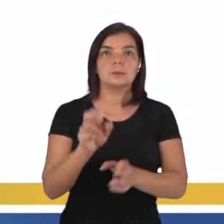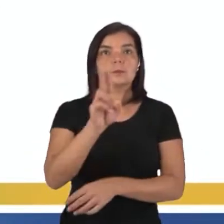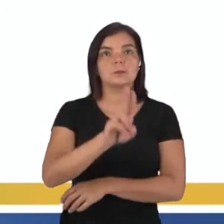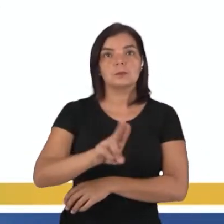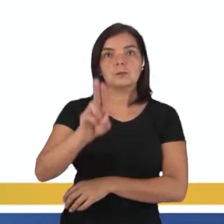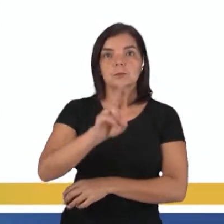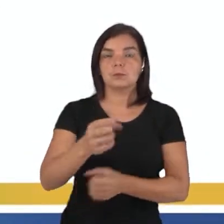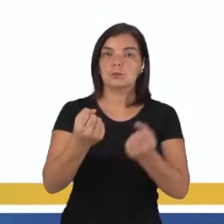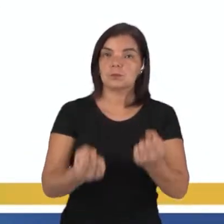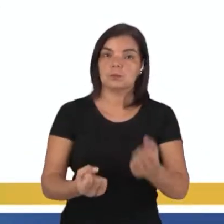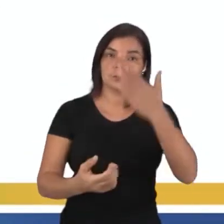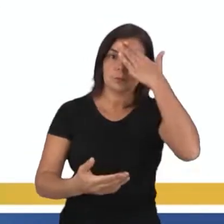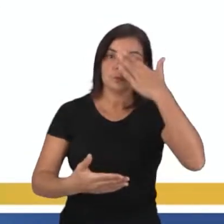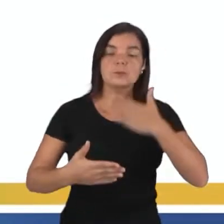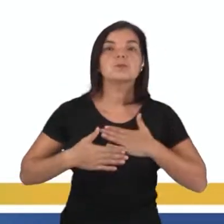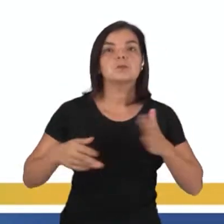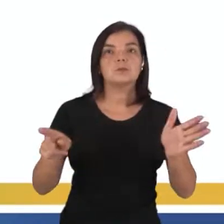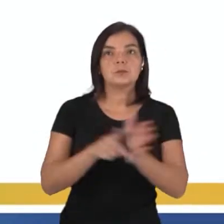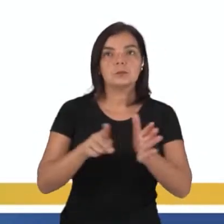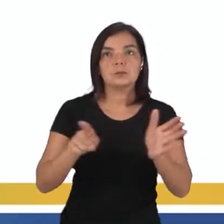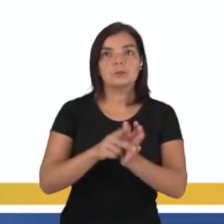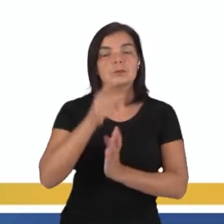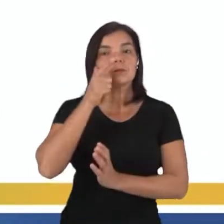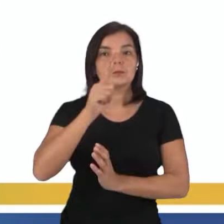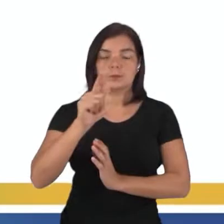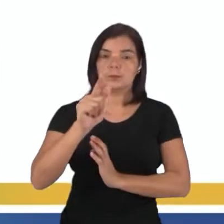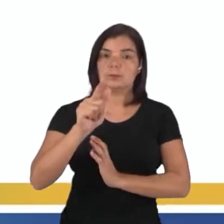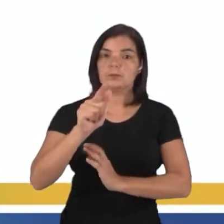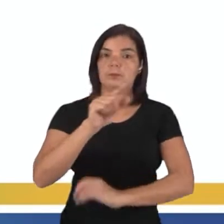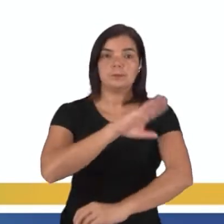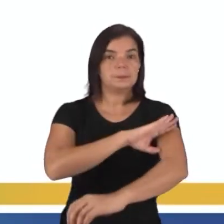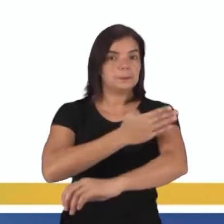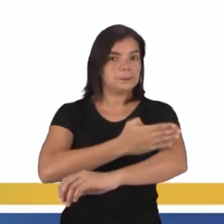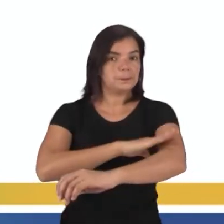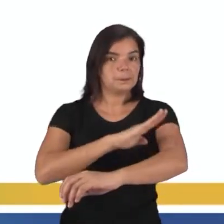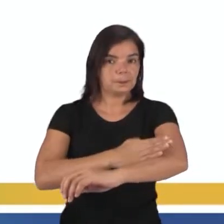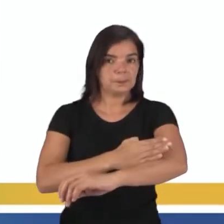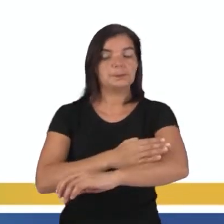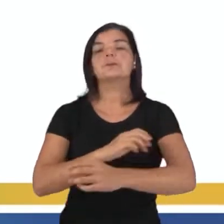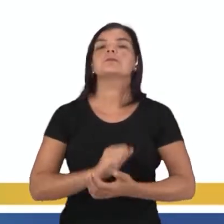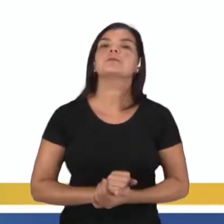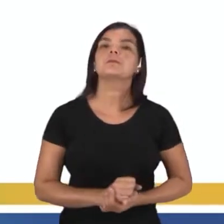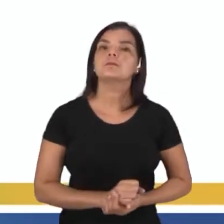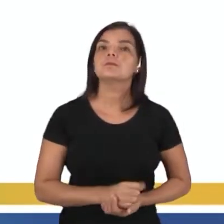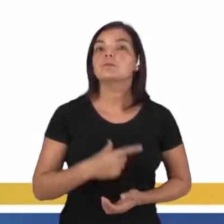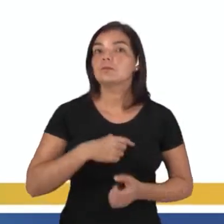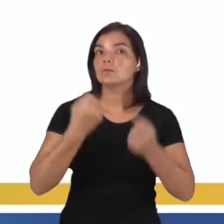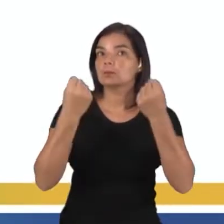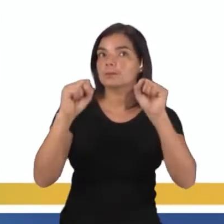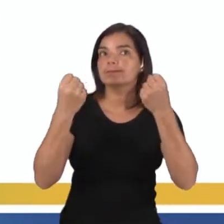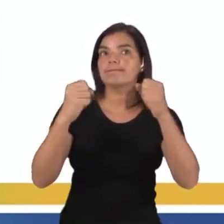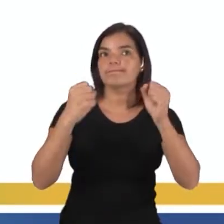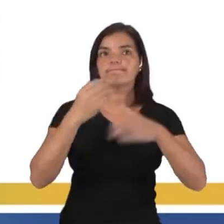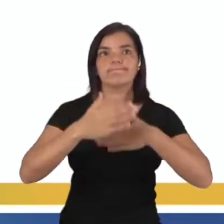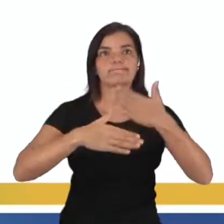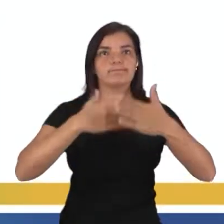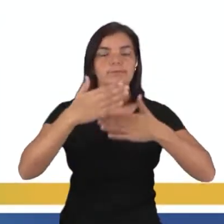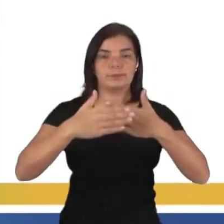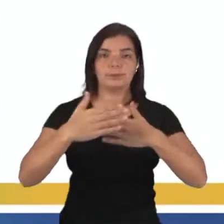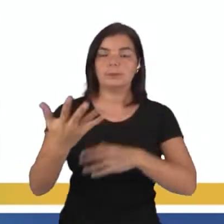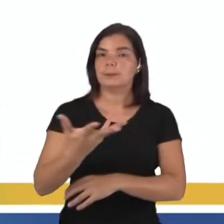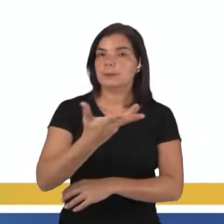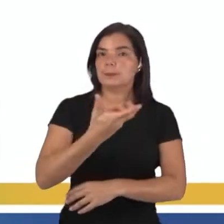é utilizar o peso do próprio corpo para construir massa muscular. Seus exercícios desenvolvem